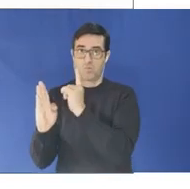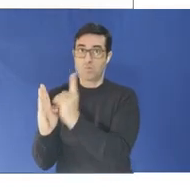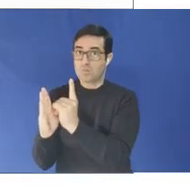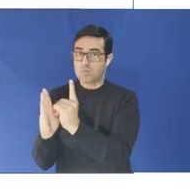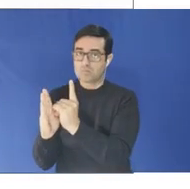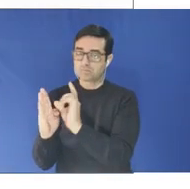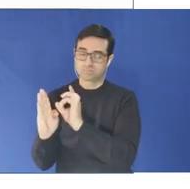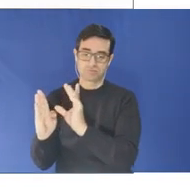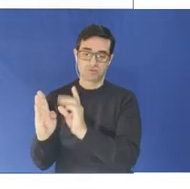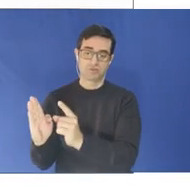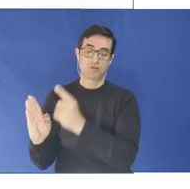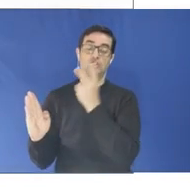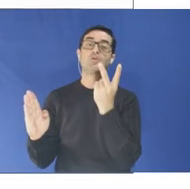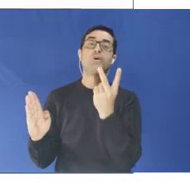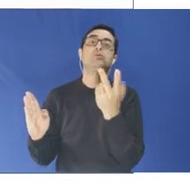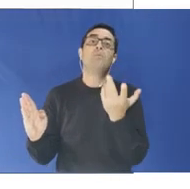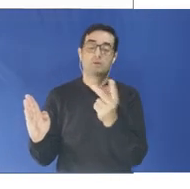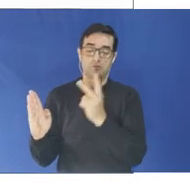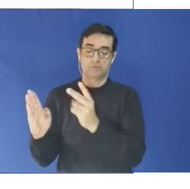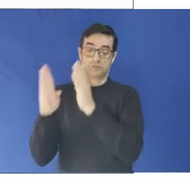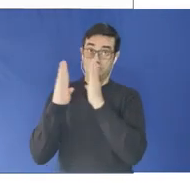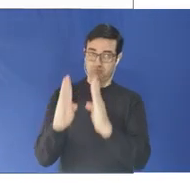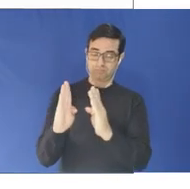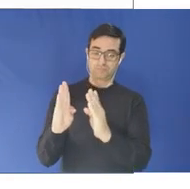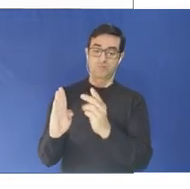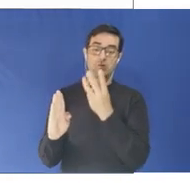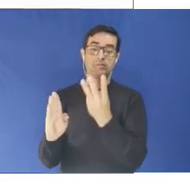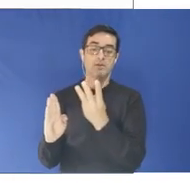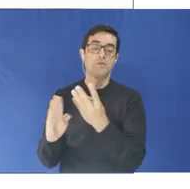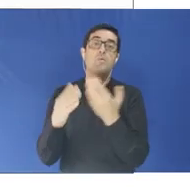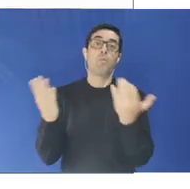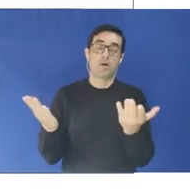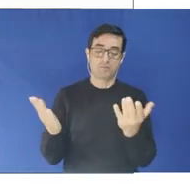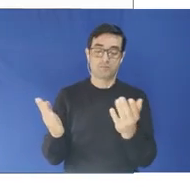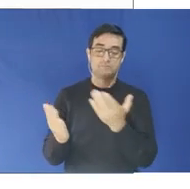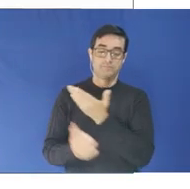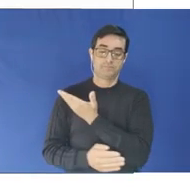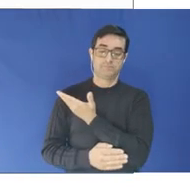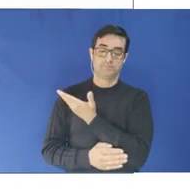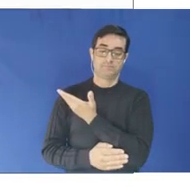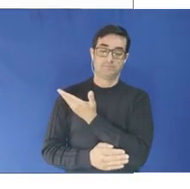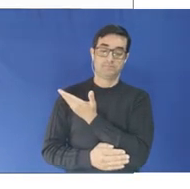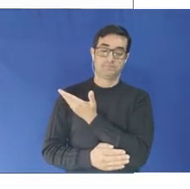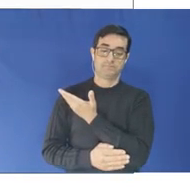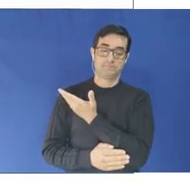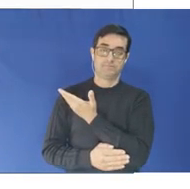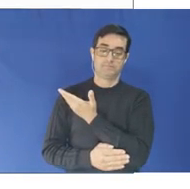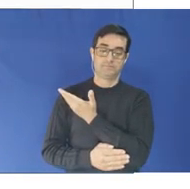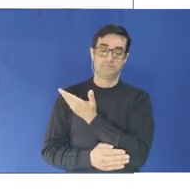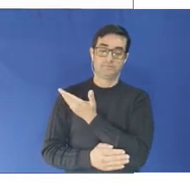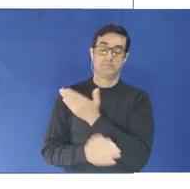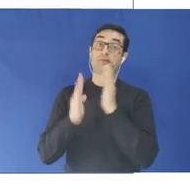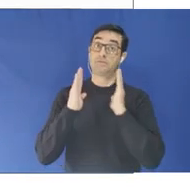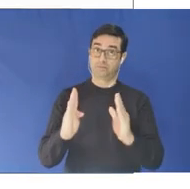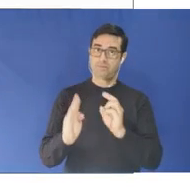aqui. 2, tem o S2, 2P6. Está aqui. O 3. 3S2,